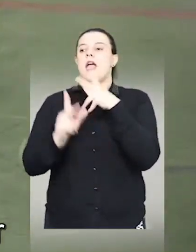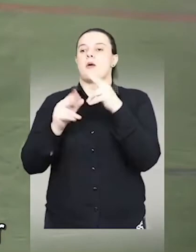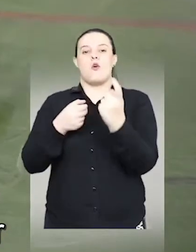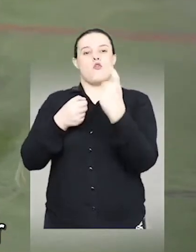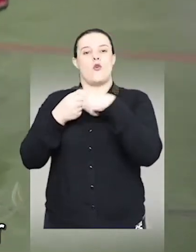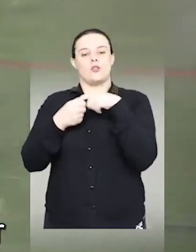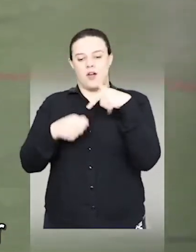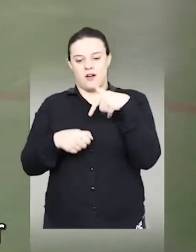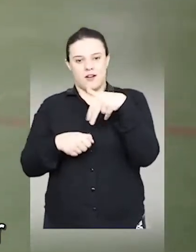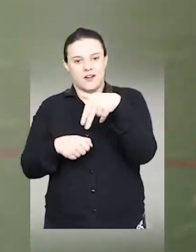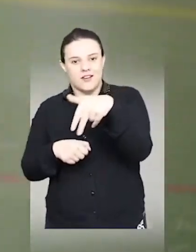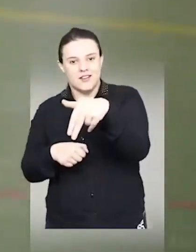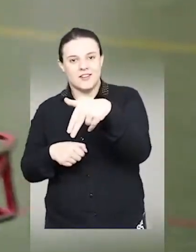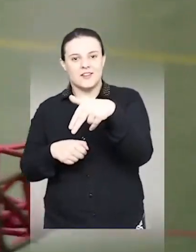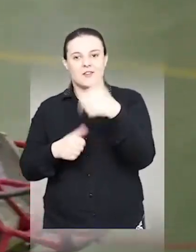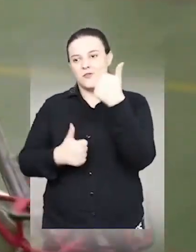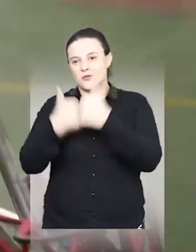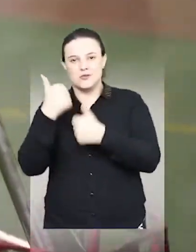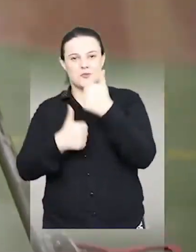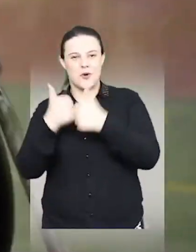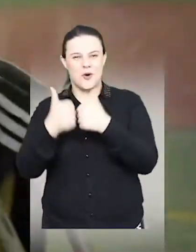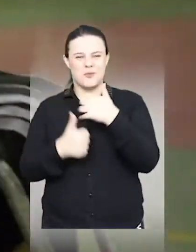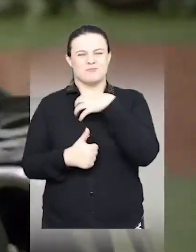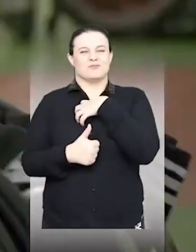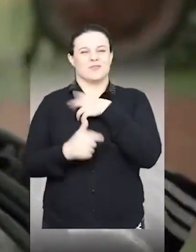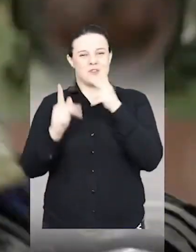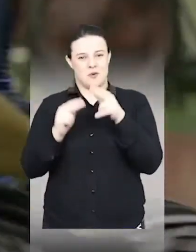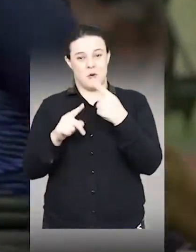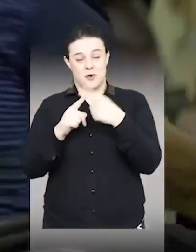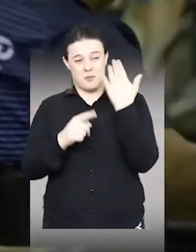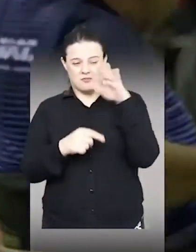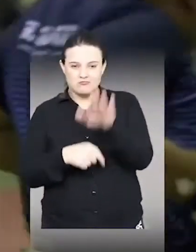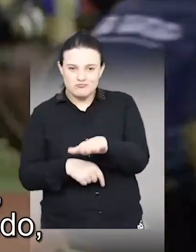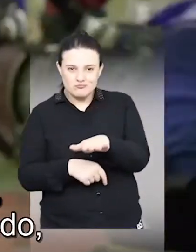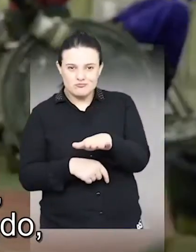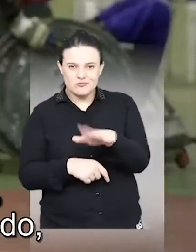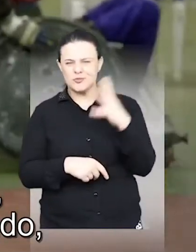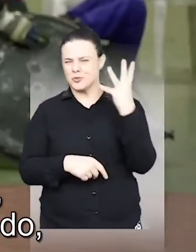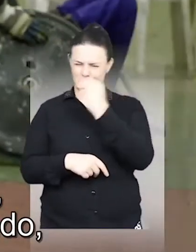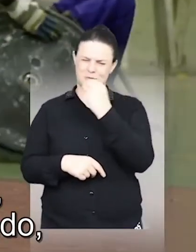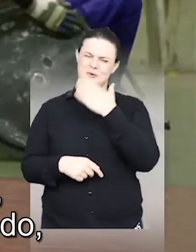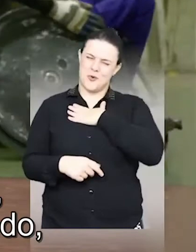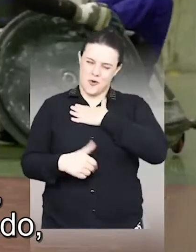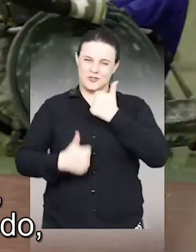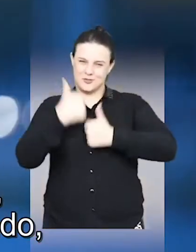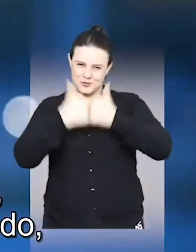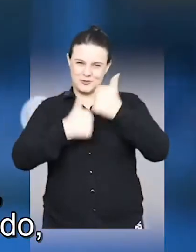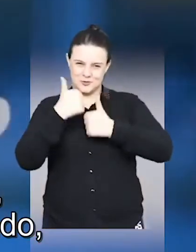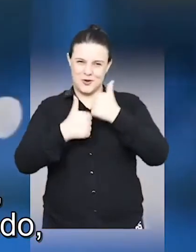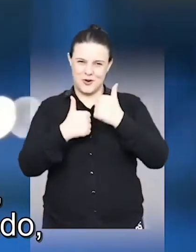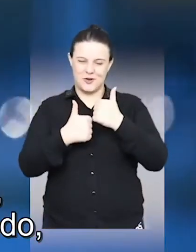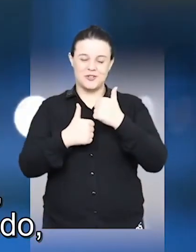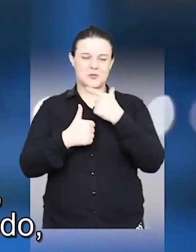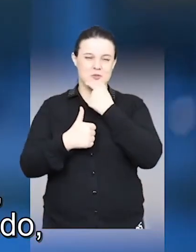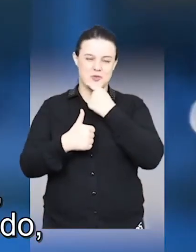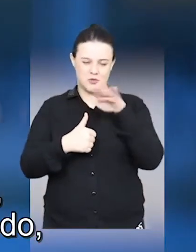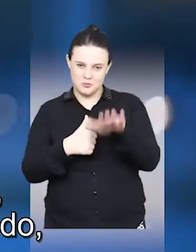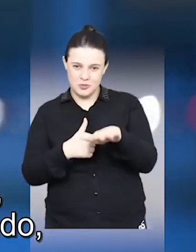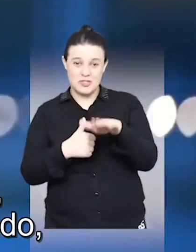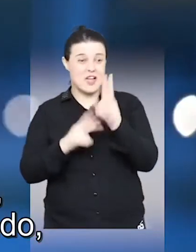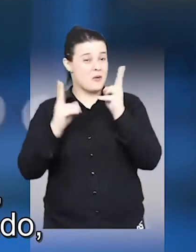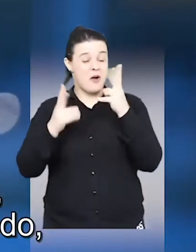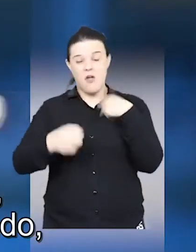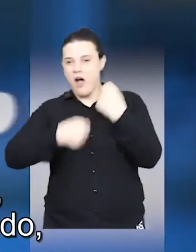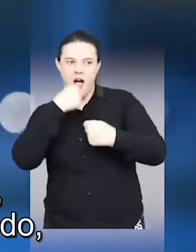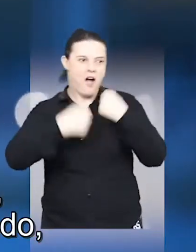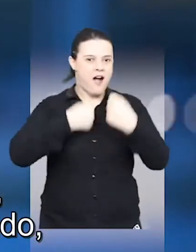eu voltasse a andar, como eu estivesse jogando futebol. José Santos. Porque quando eu era molequinho, todo moleque gosta de jogar bola, né? Futebol, aí foi a mesma coisa